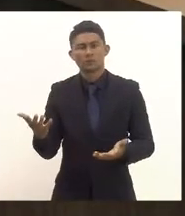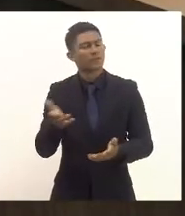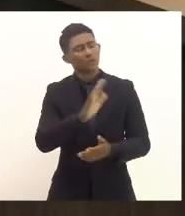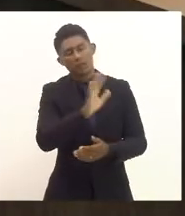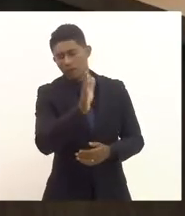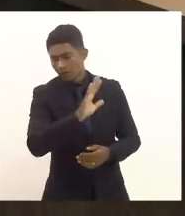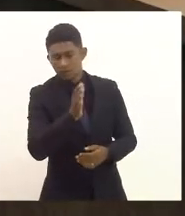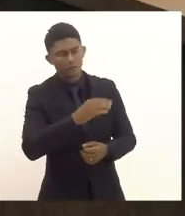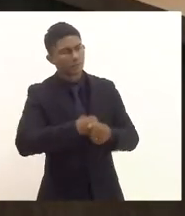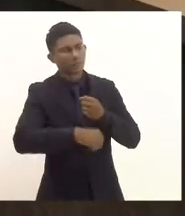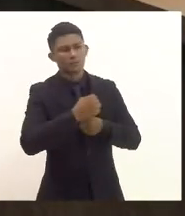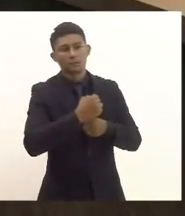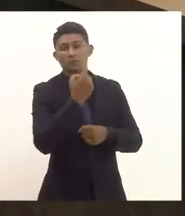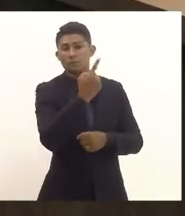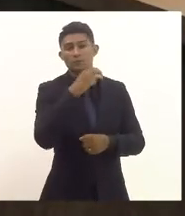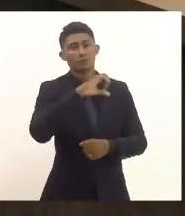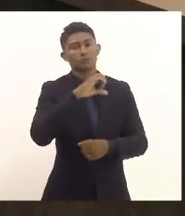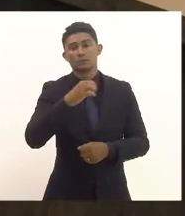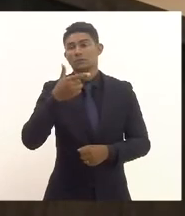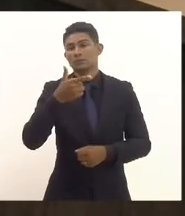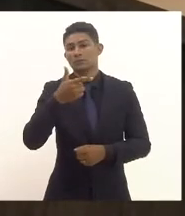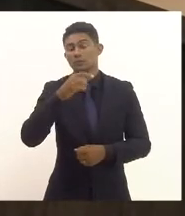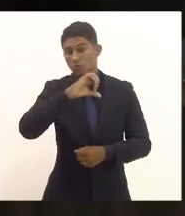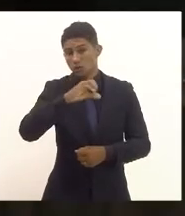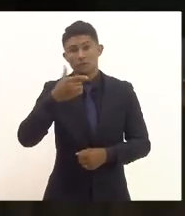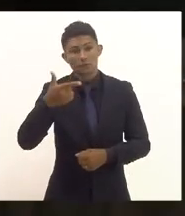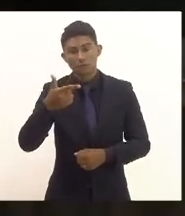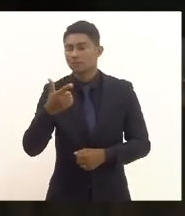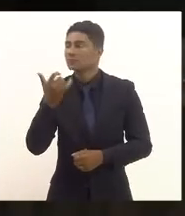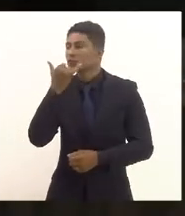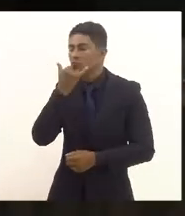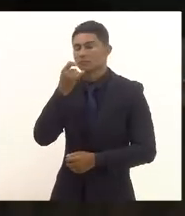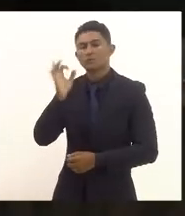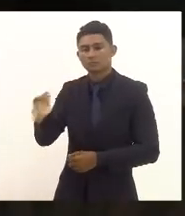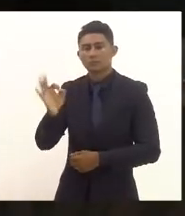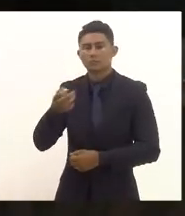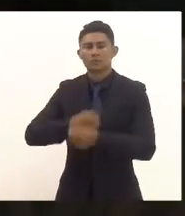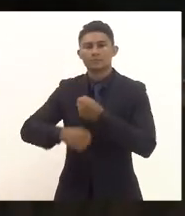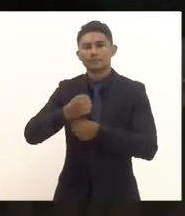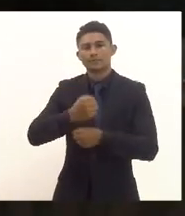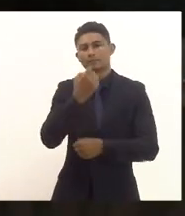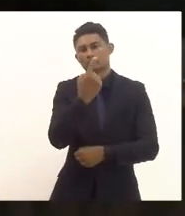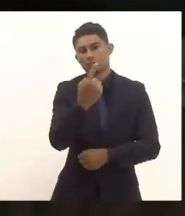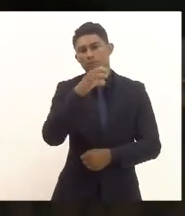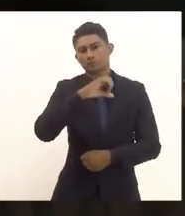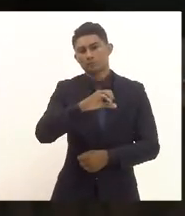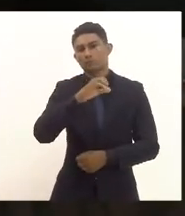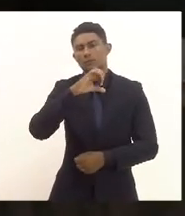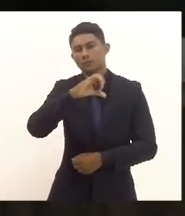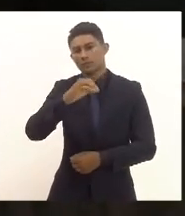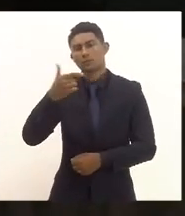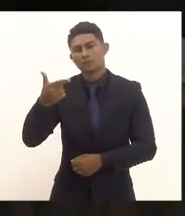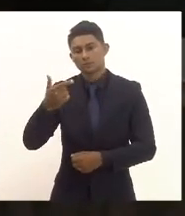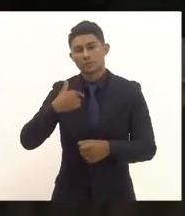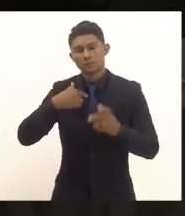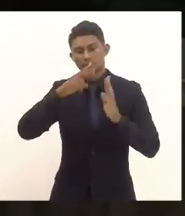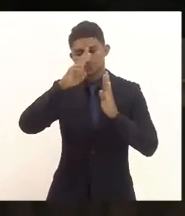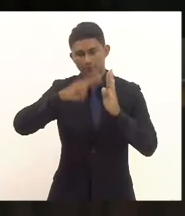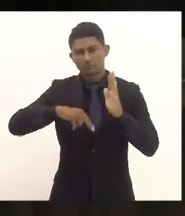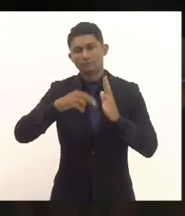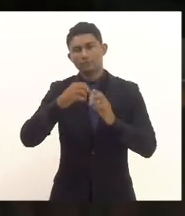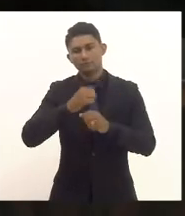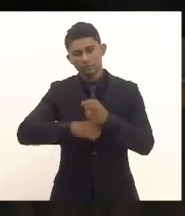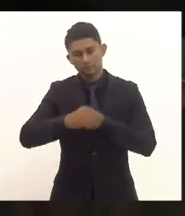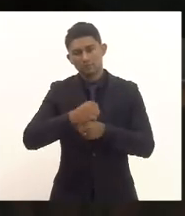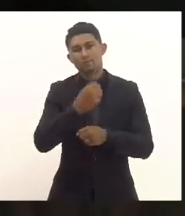9494 não Presidente a 92 perdão perdão perdão 92 porque eu li aqui Eu li agora aqui é